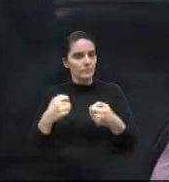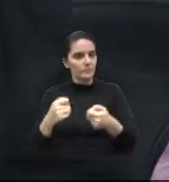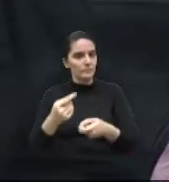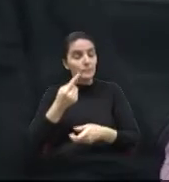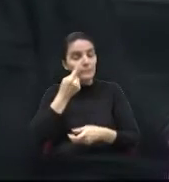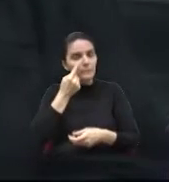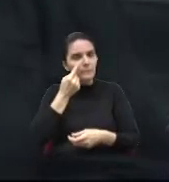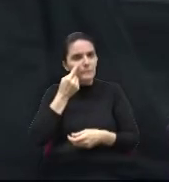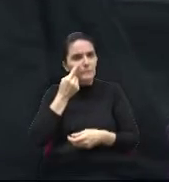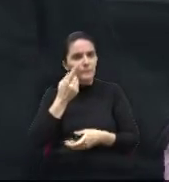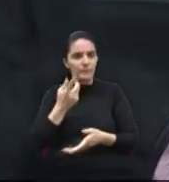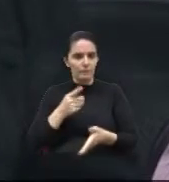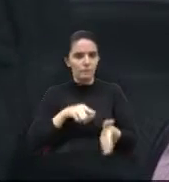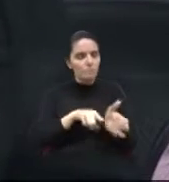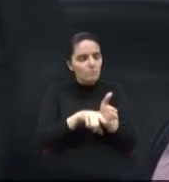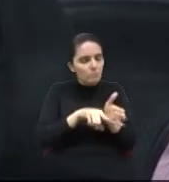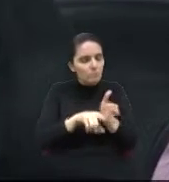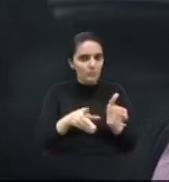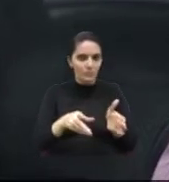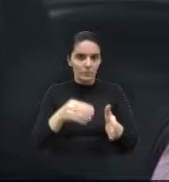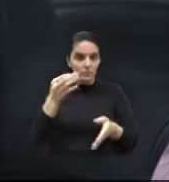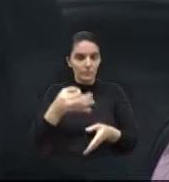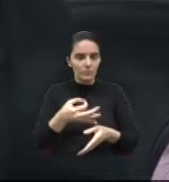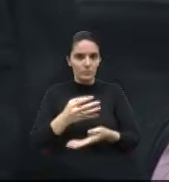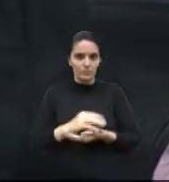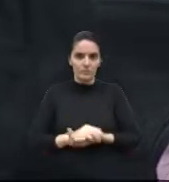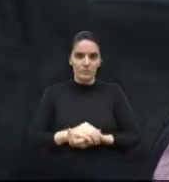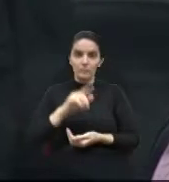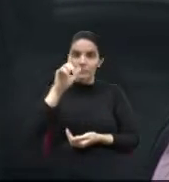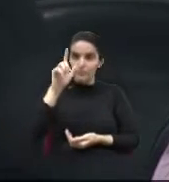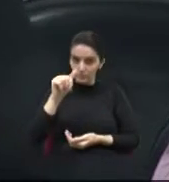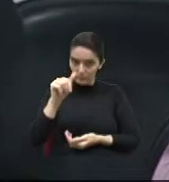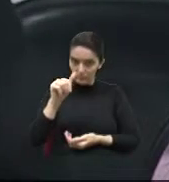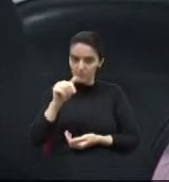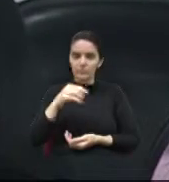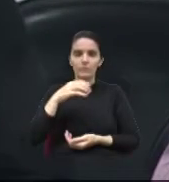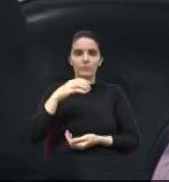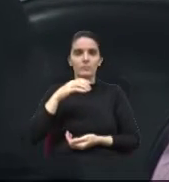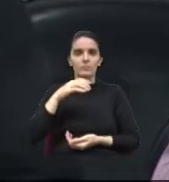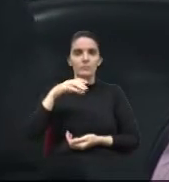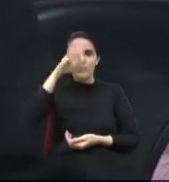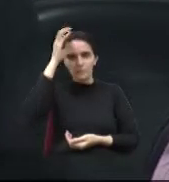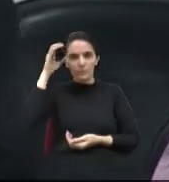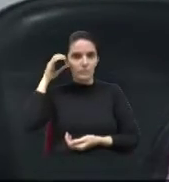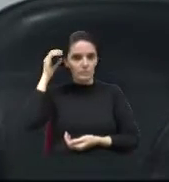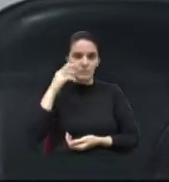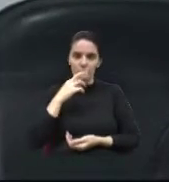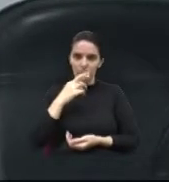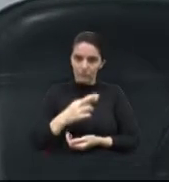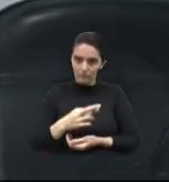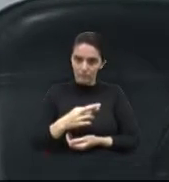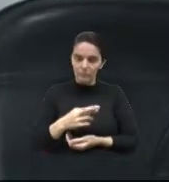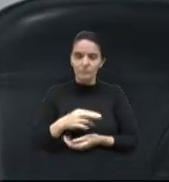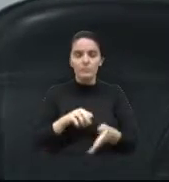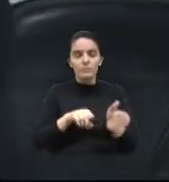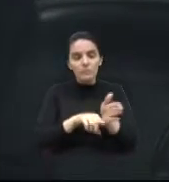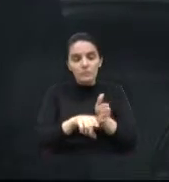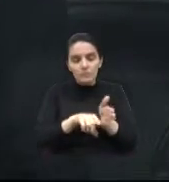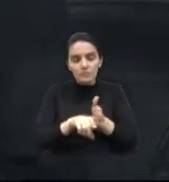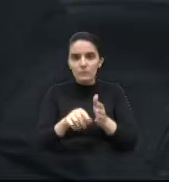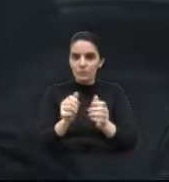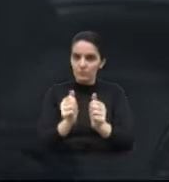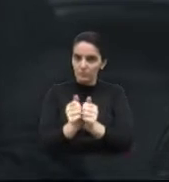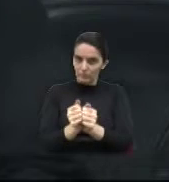fiscalizar, vamos fazer primeiro esse parâmetro. E quando chegar, vereadora Carol, todos os documentos, a gente poder estudar. Porque ficar